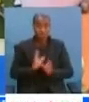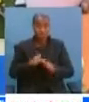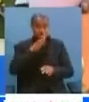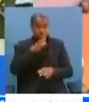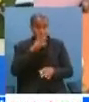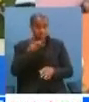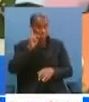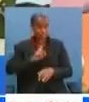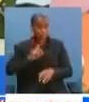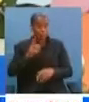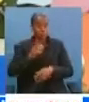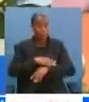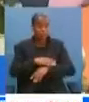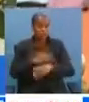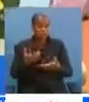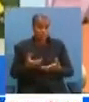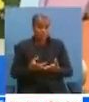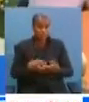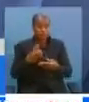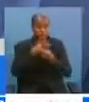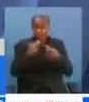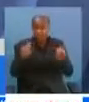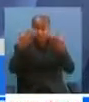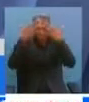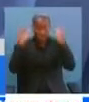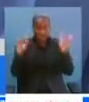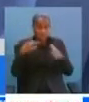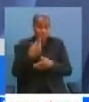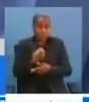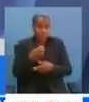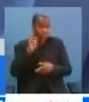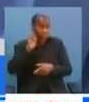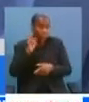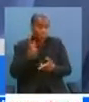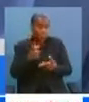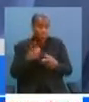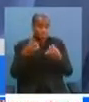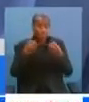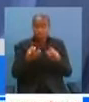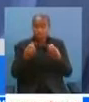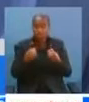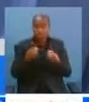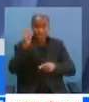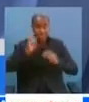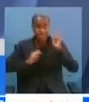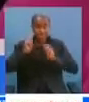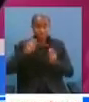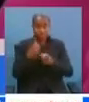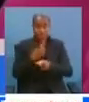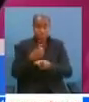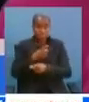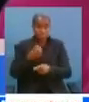segundo diz a autora, a consolidação da democracia depende essencialmente do pluralismo de expressão, um